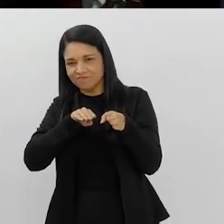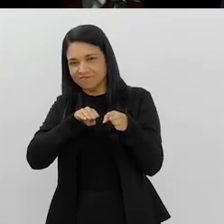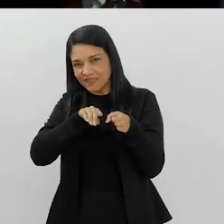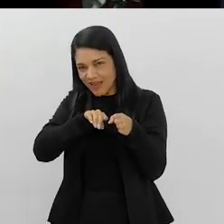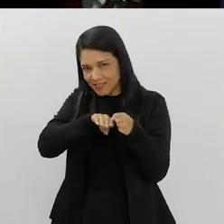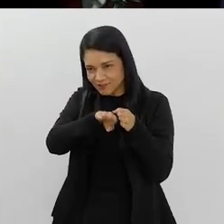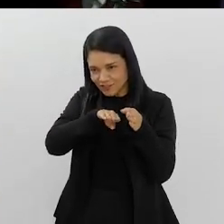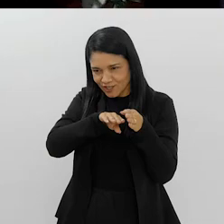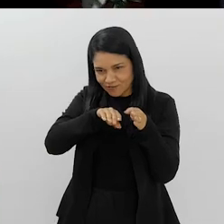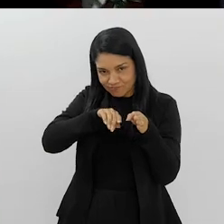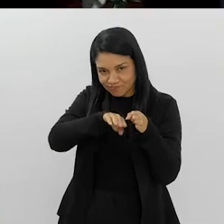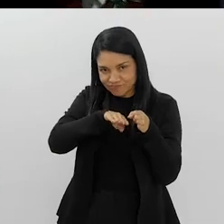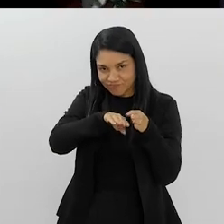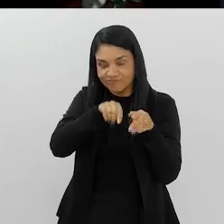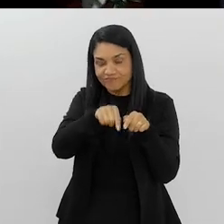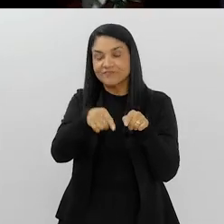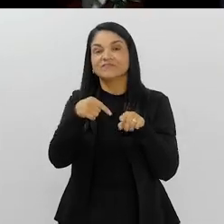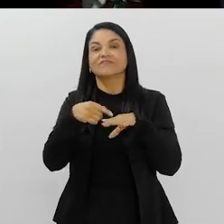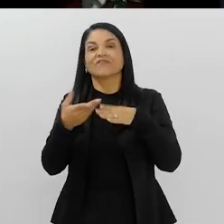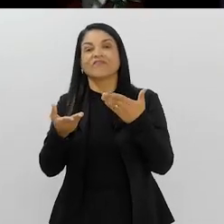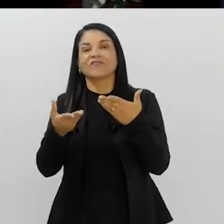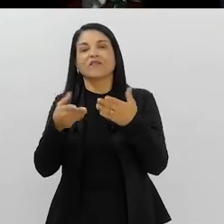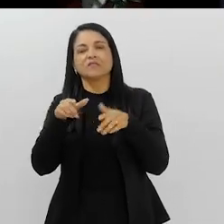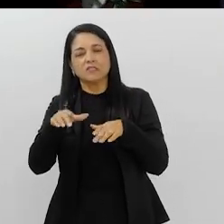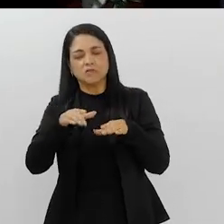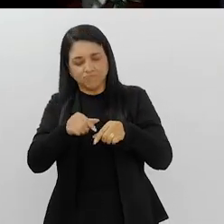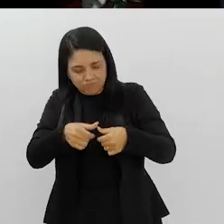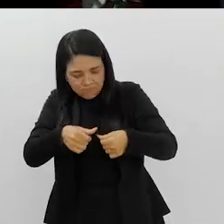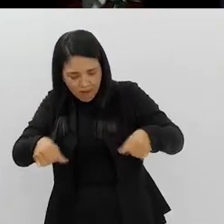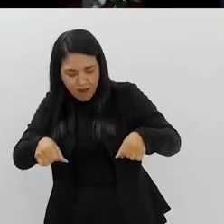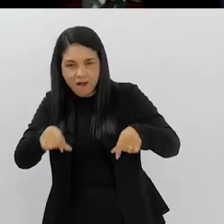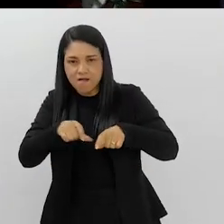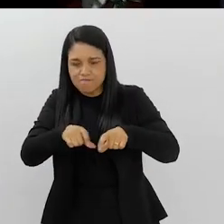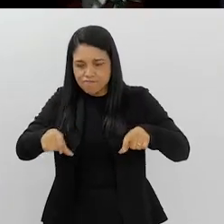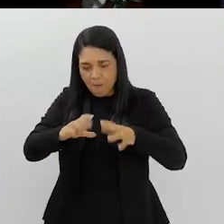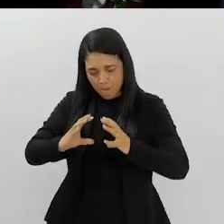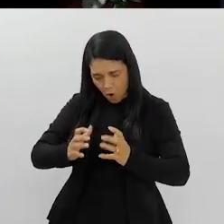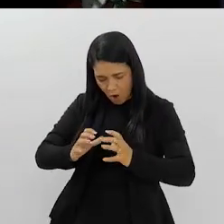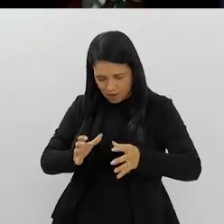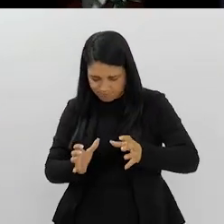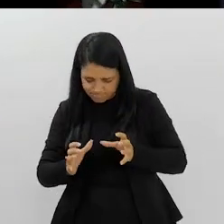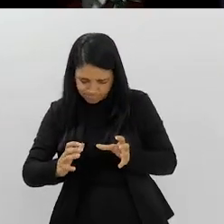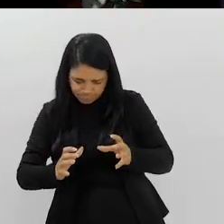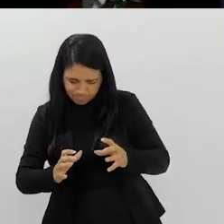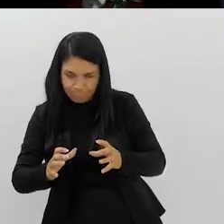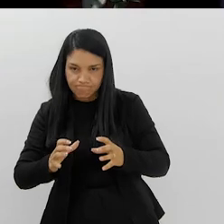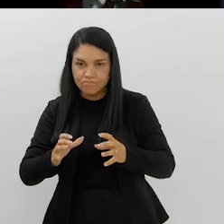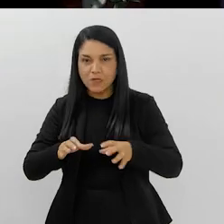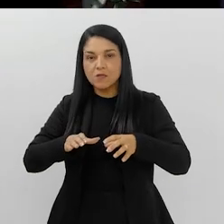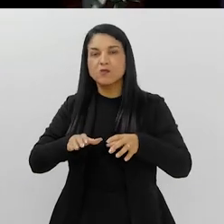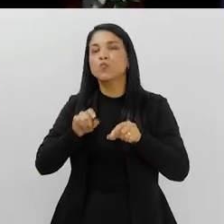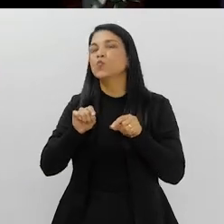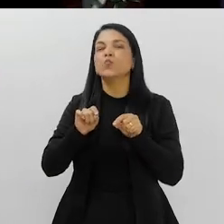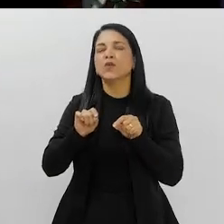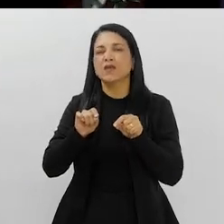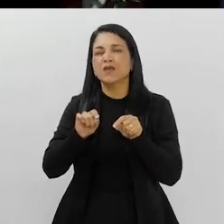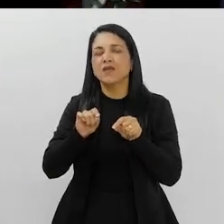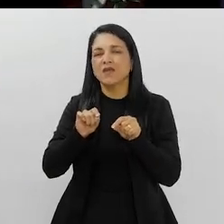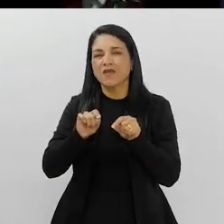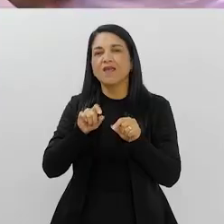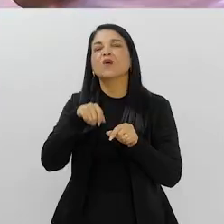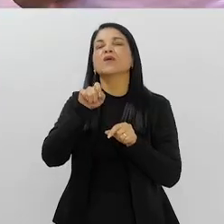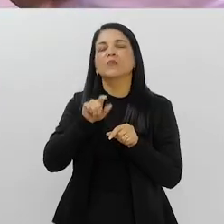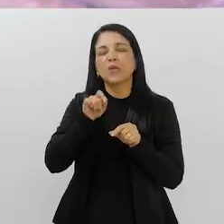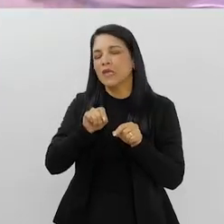pênalti, vocês ficam lá, bota a bolinha ali e tal, na marca do cal, vai, puxa a bola para ali, bola para cá, aí mexe com o pé. Isso o que